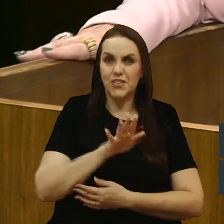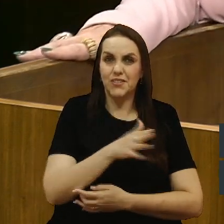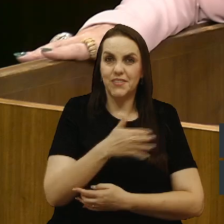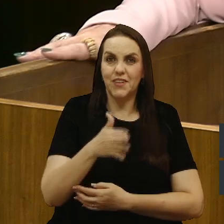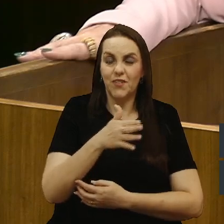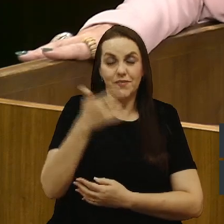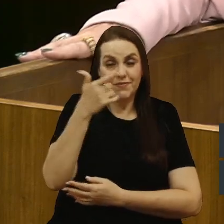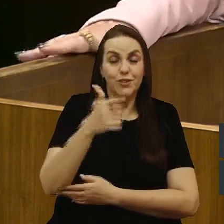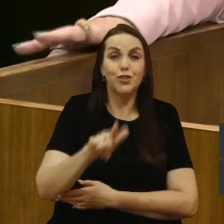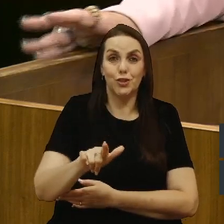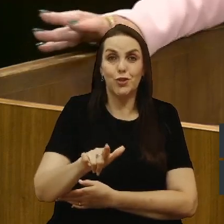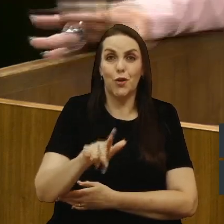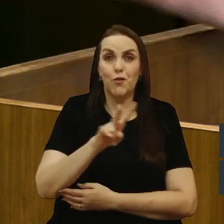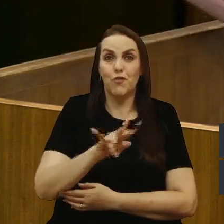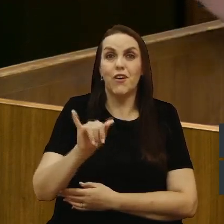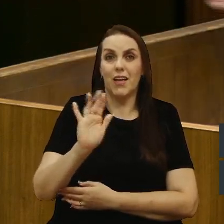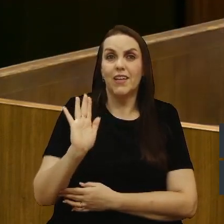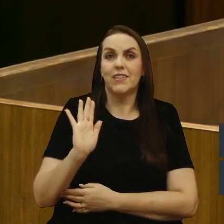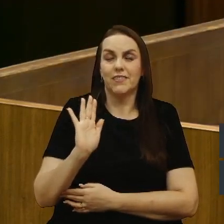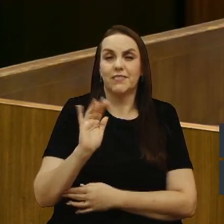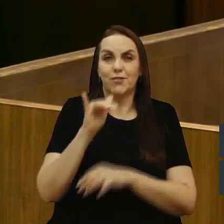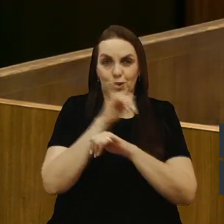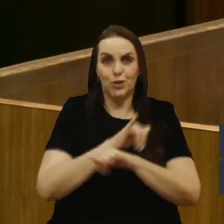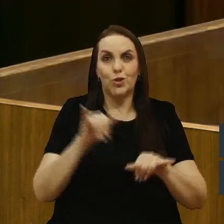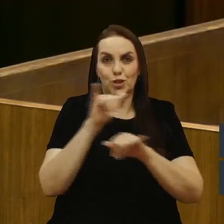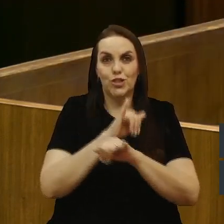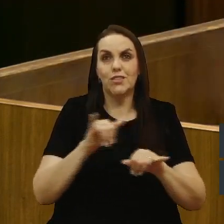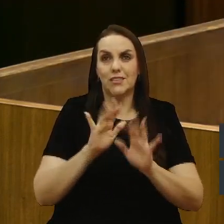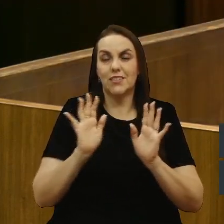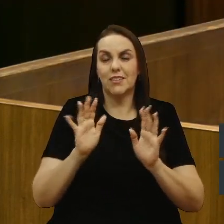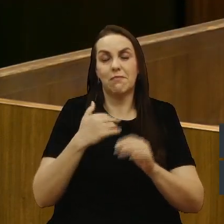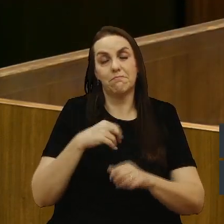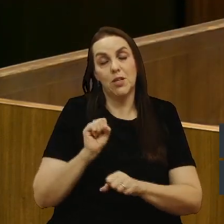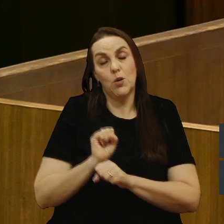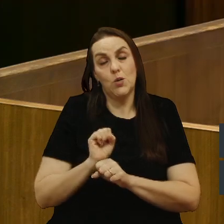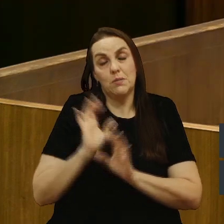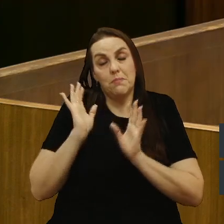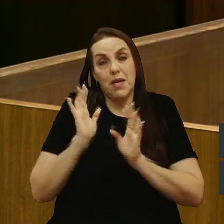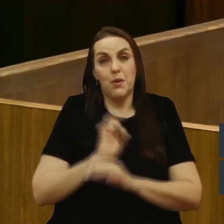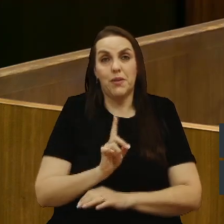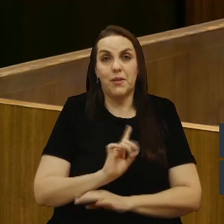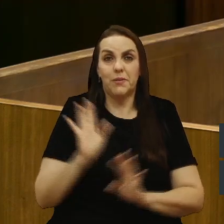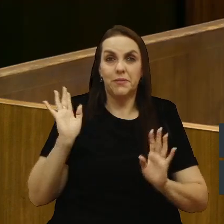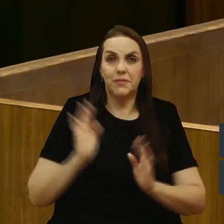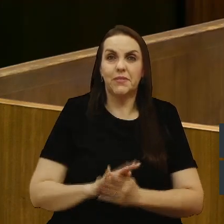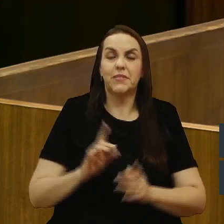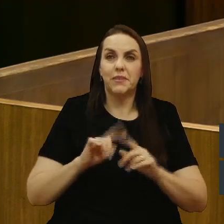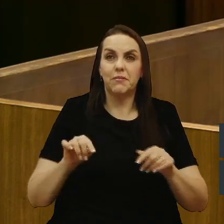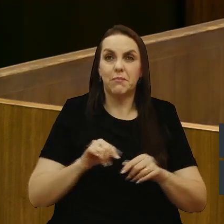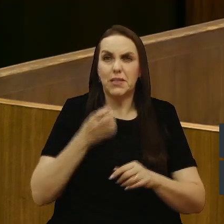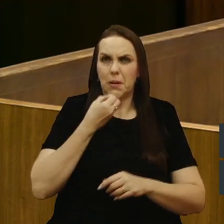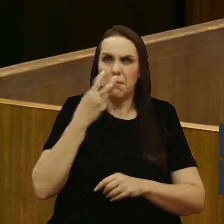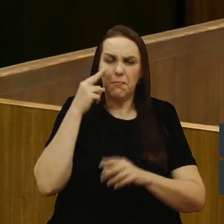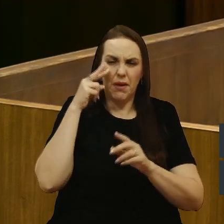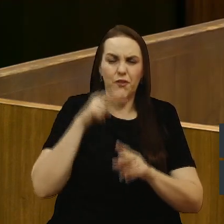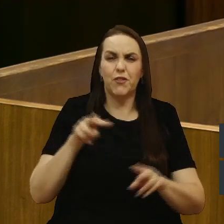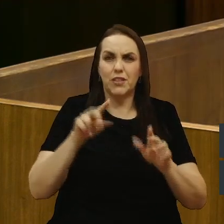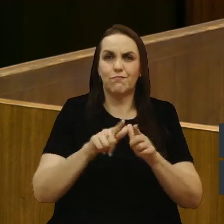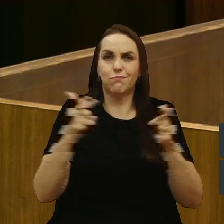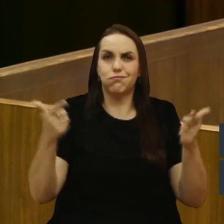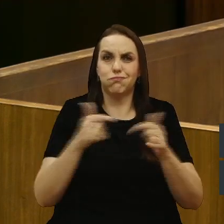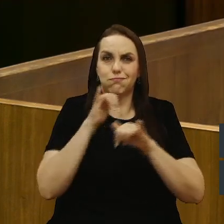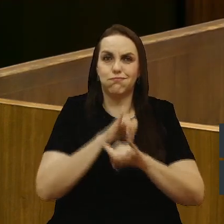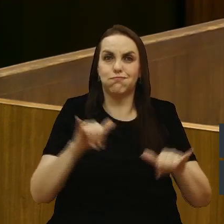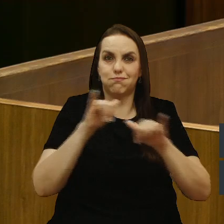de novo, vá para os noticiários. Espero que não, né, porque ultimamente a gente não tem sido muito bem visto no